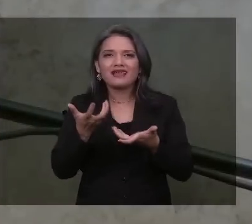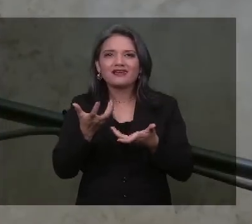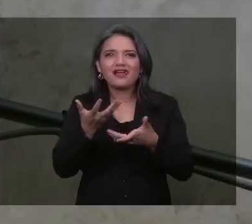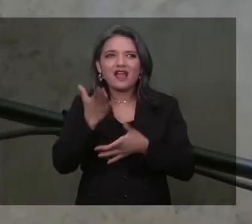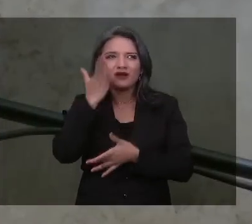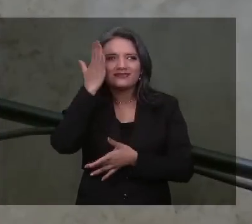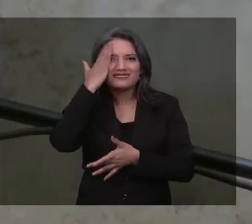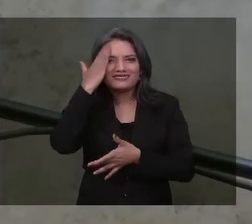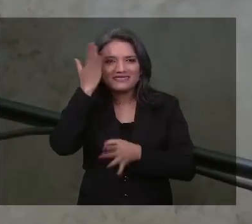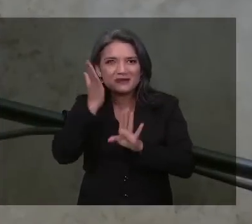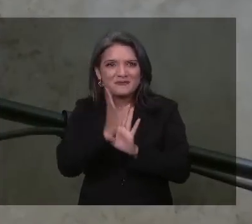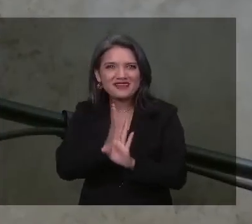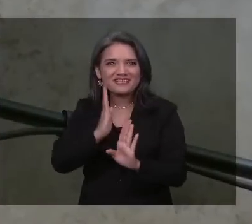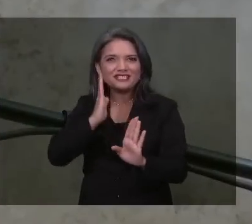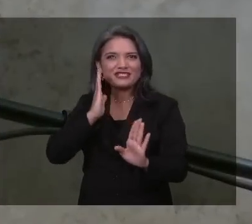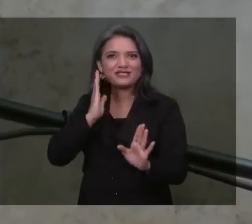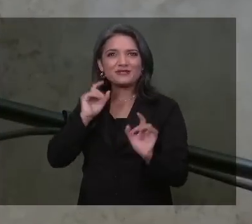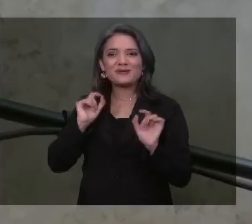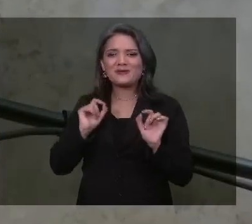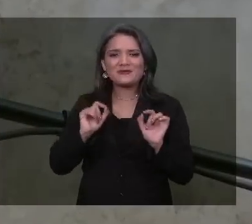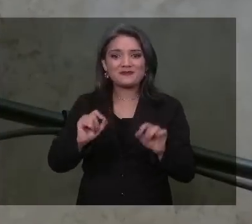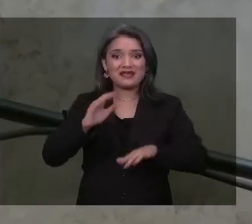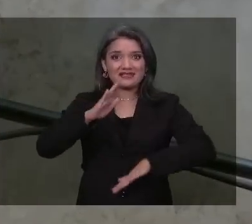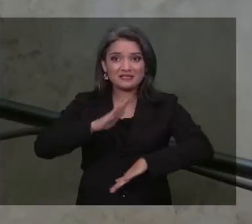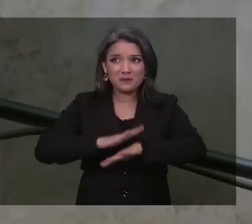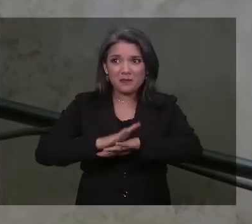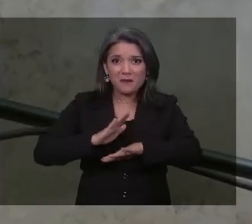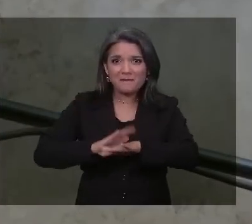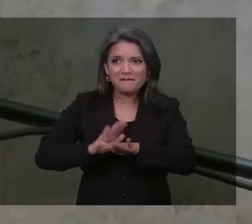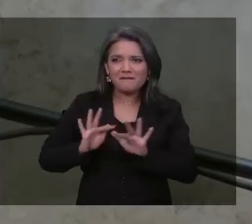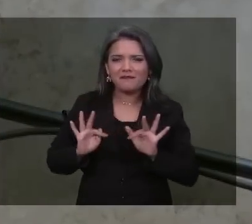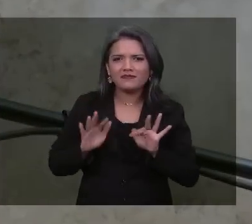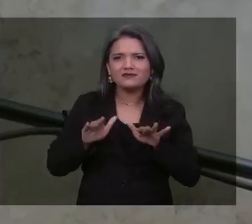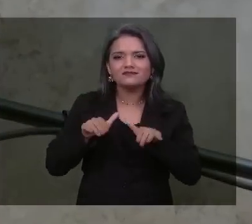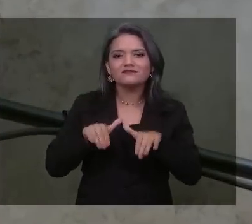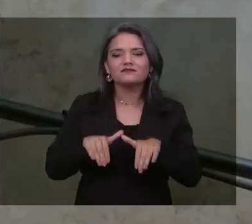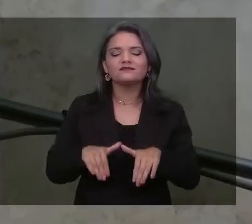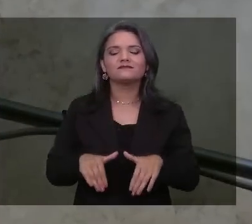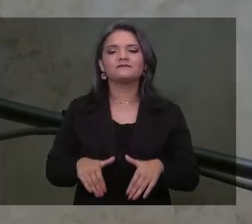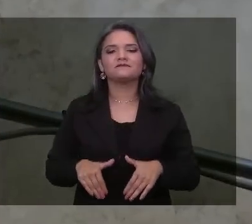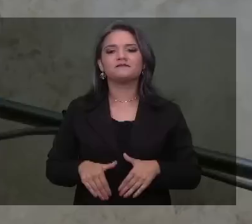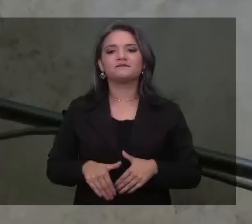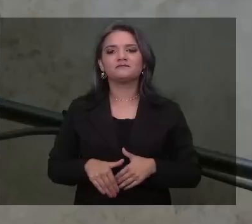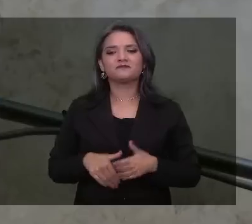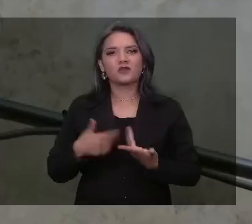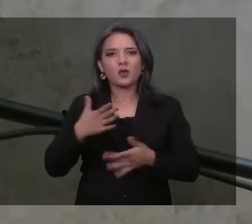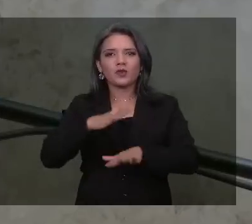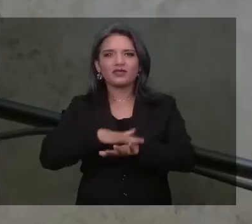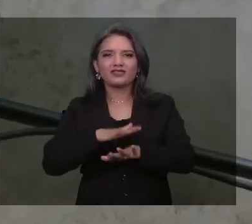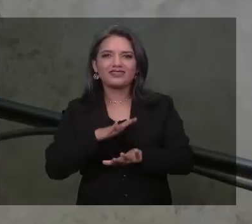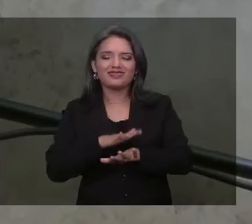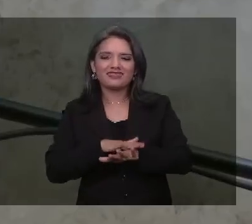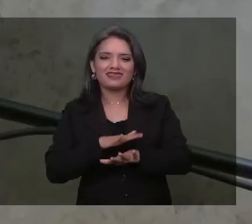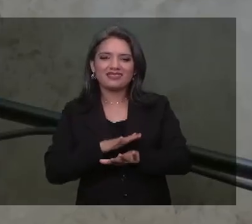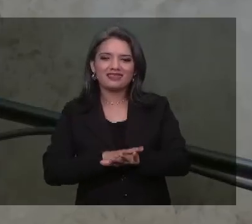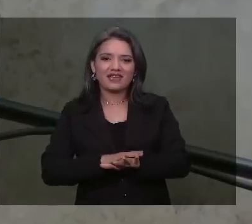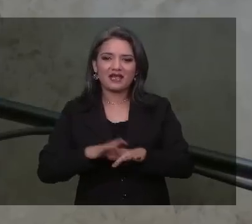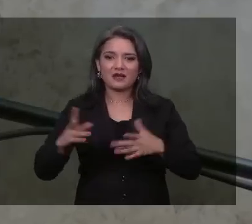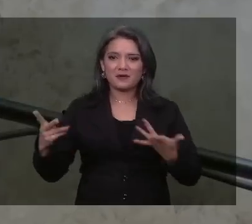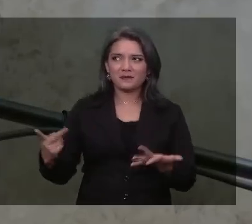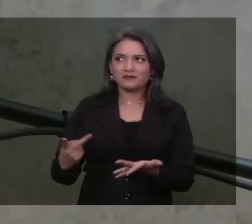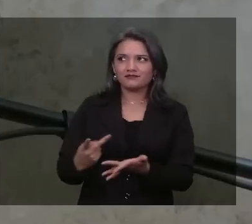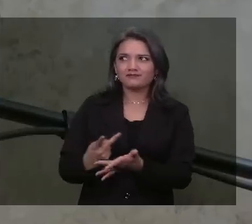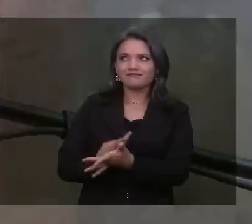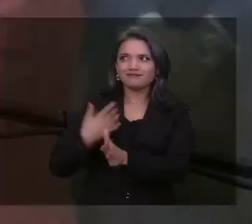descobrir no último momento um tempo que